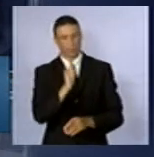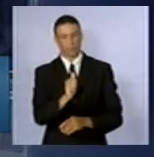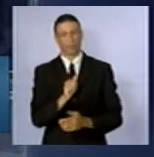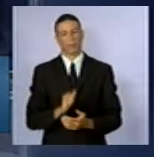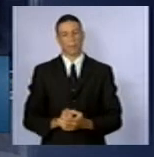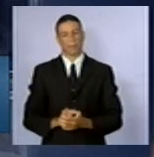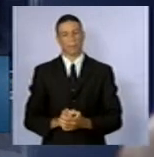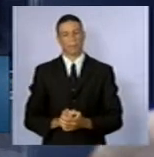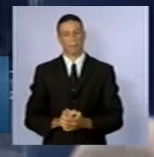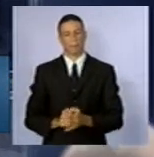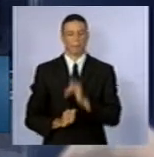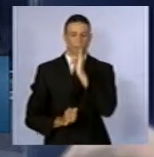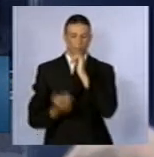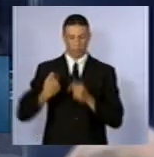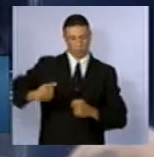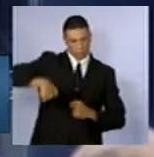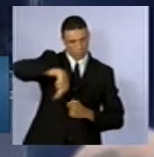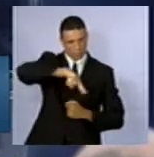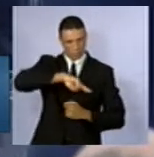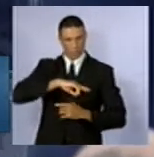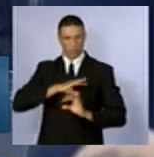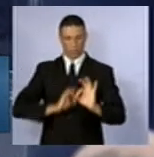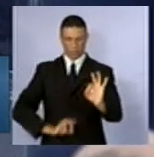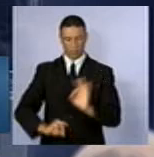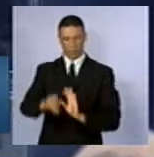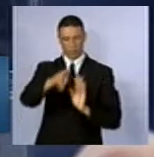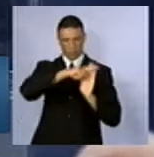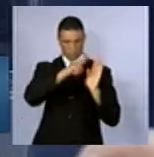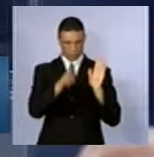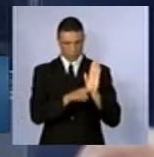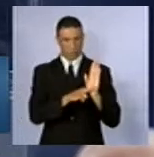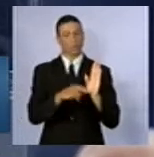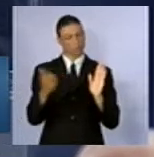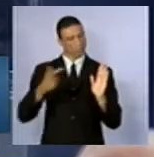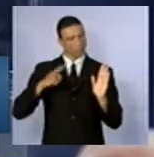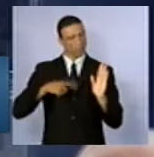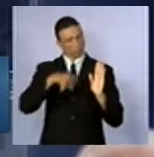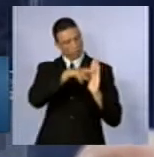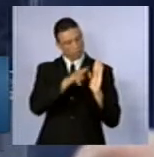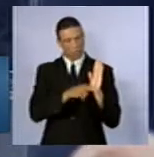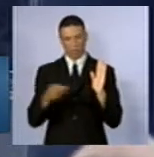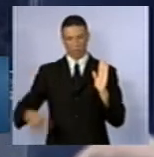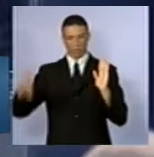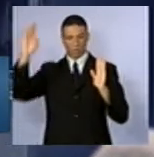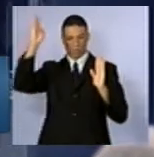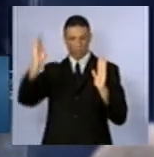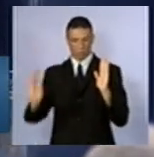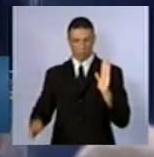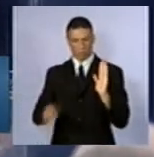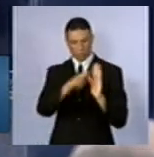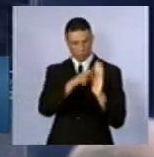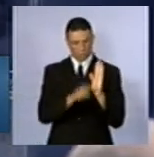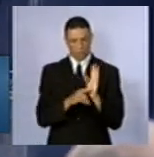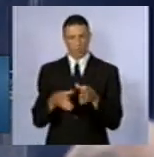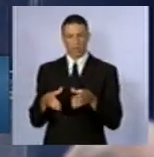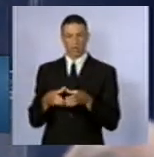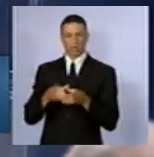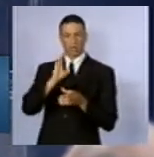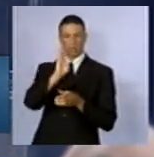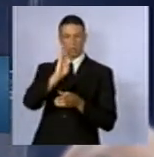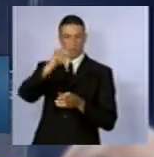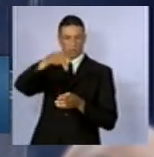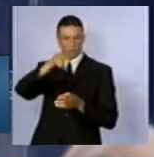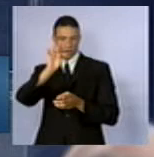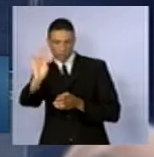e nós temos hoje normas padrões tem Norma de linha norma brasileira na ABNT a norma de